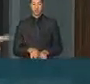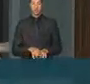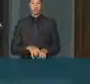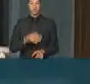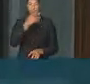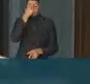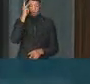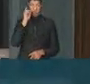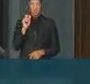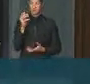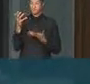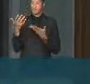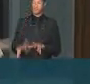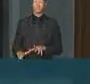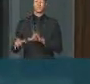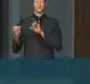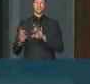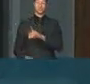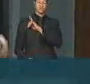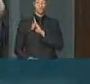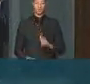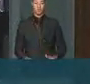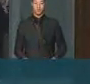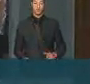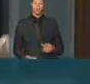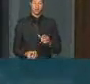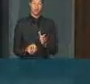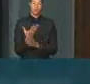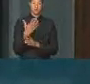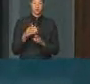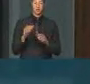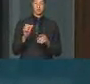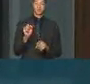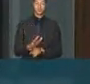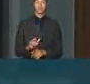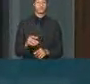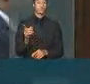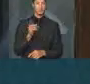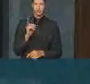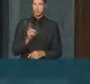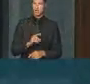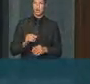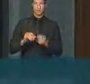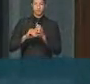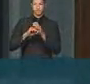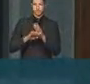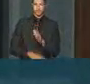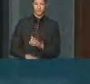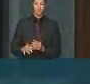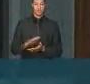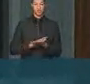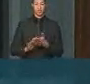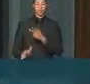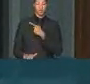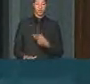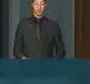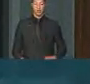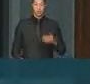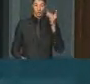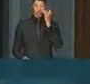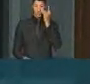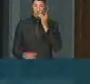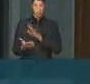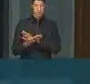daqueles que não querem deixar governar para criar o impasse não sangrarão a presidenta